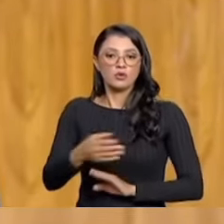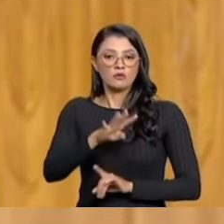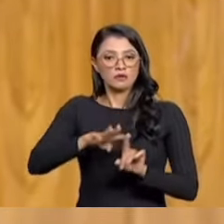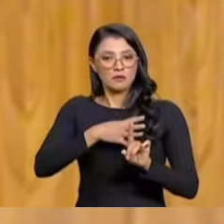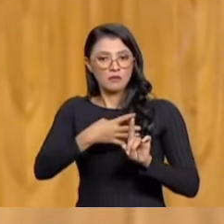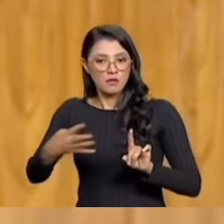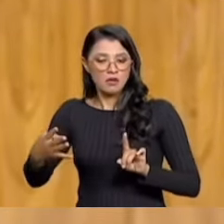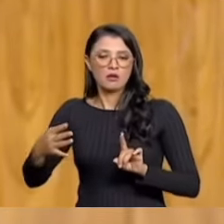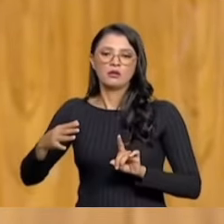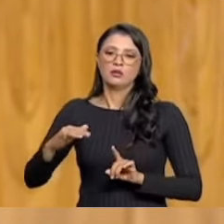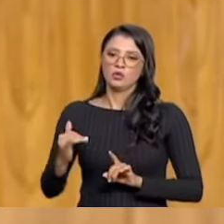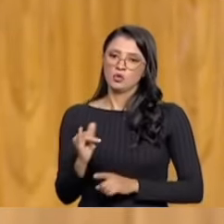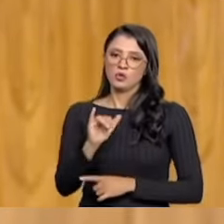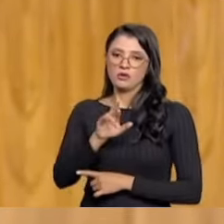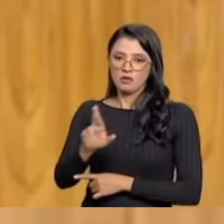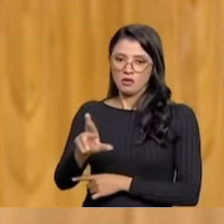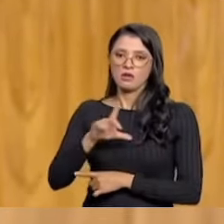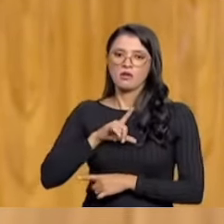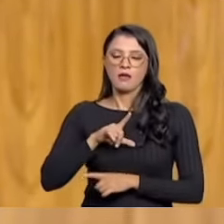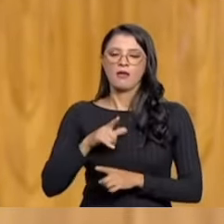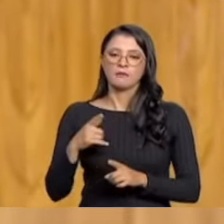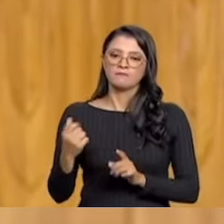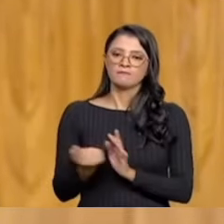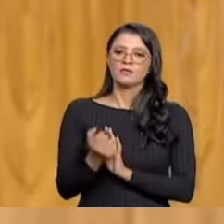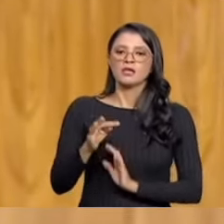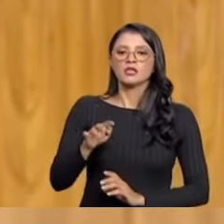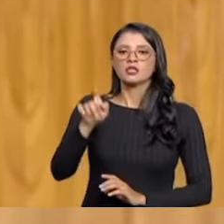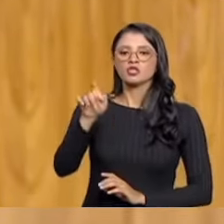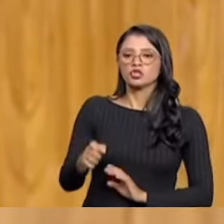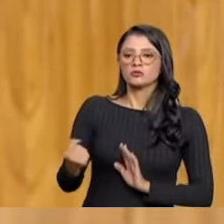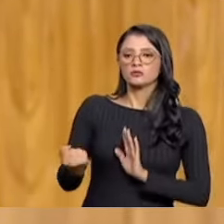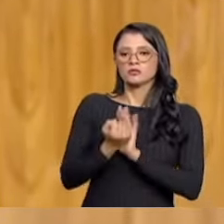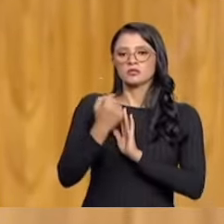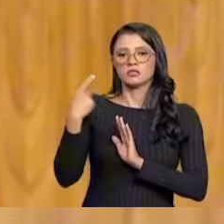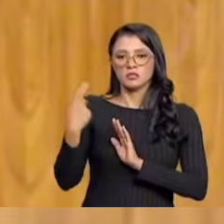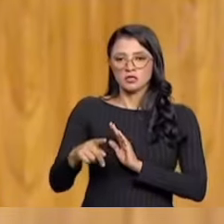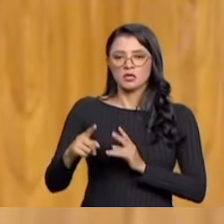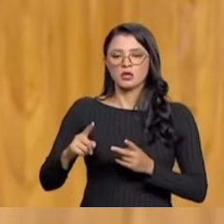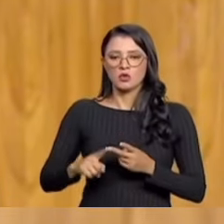a taxação das chamadas offshore e dos fundos fechados.